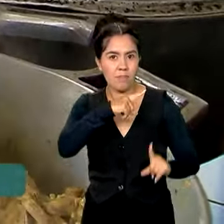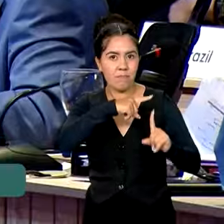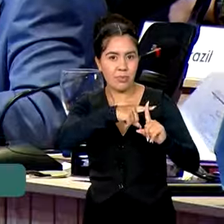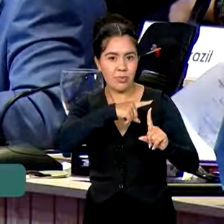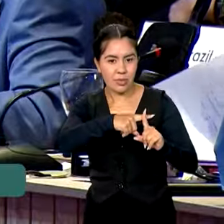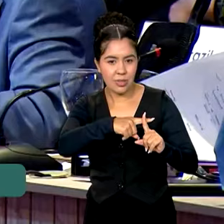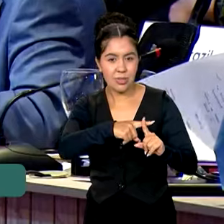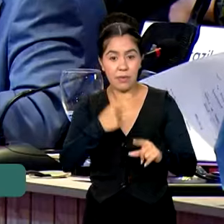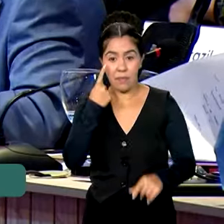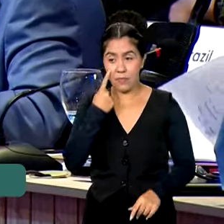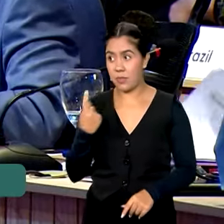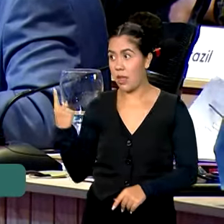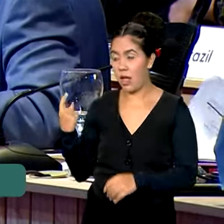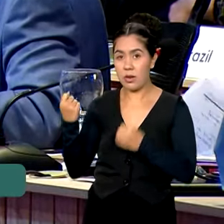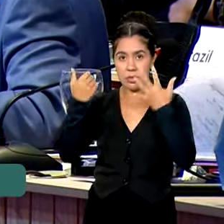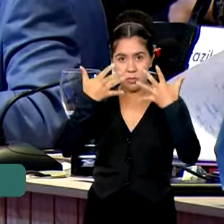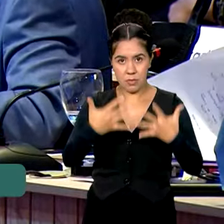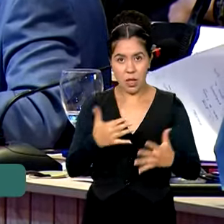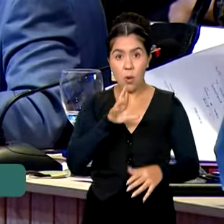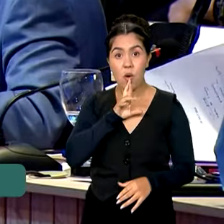agora. Esse resultado de